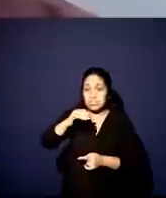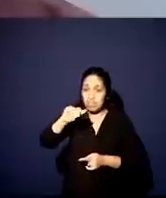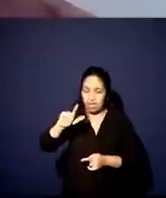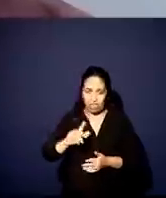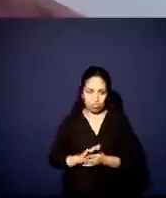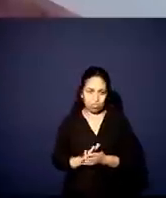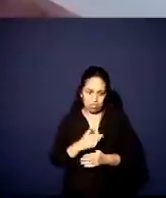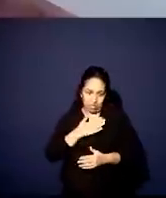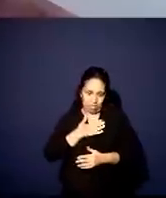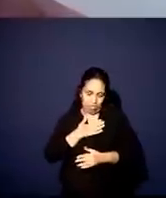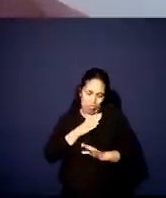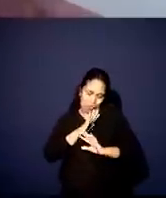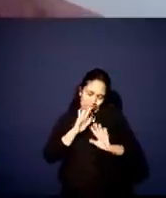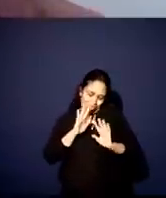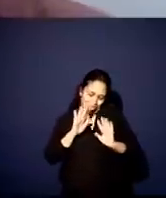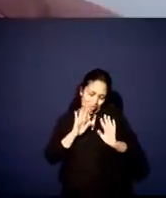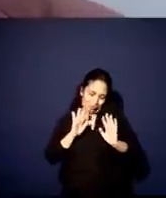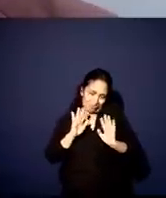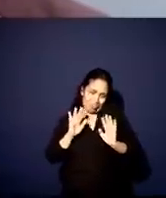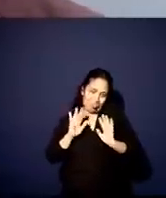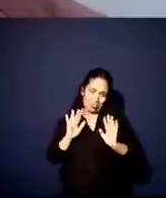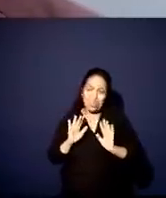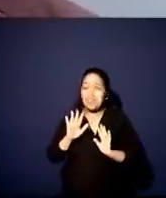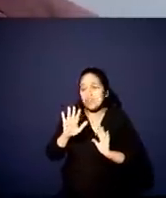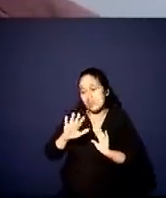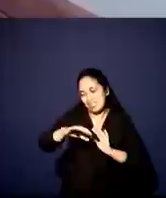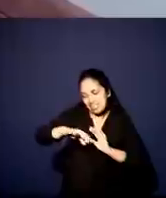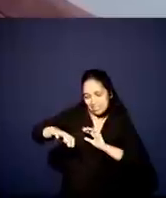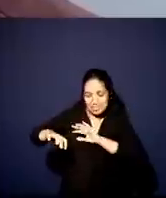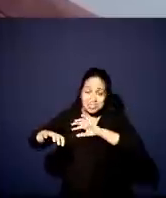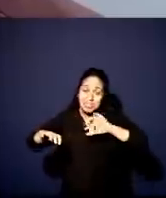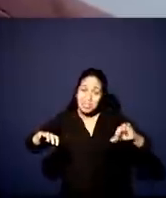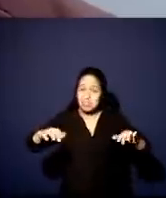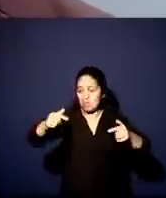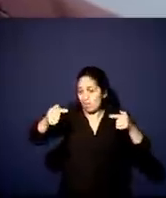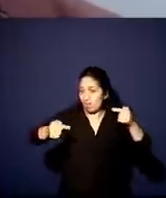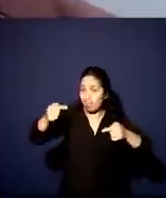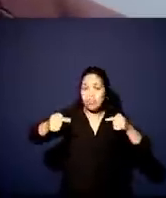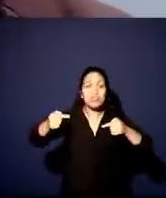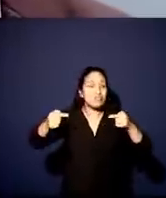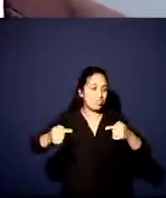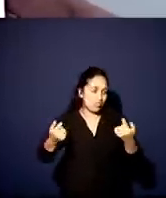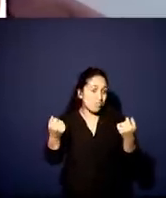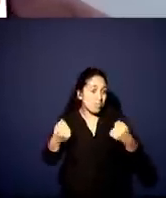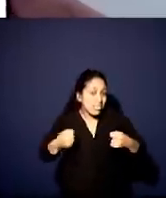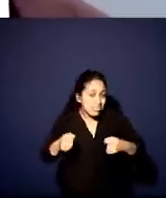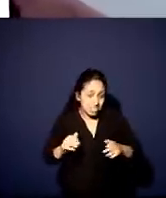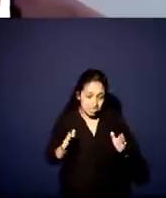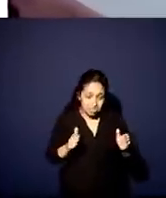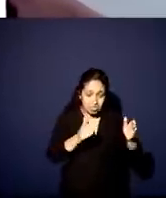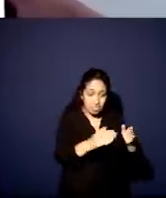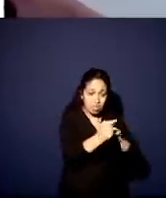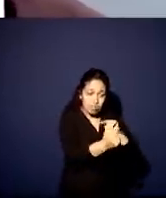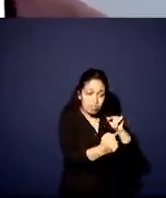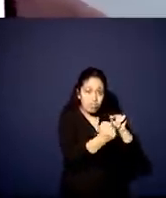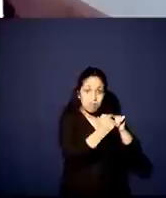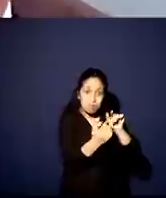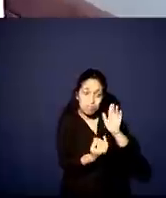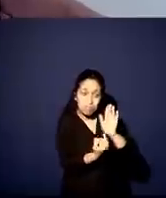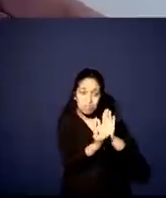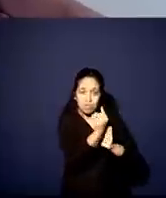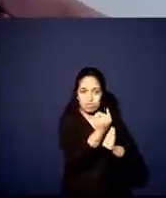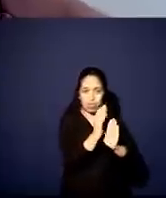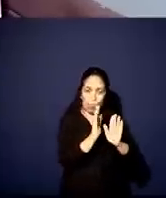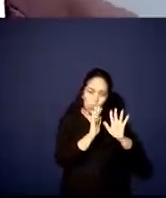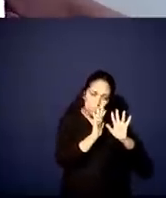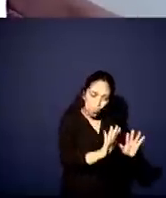ministro? Mas só estou dizendo o seguinte: tem que separar as discussões. A discussão da meta de inflação é